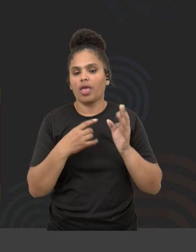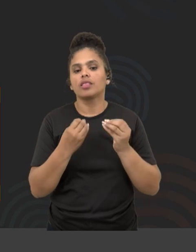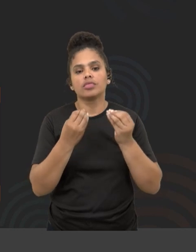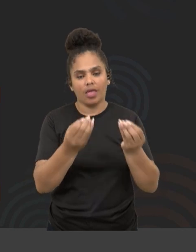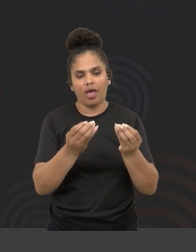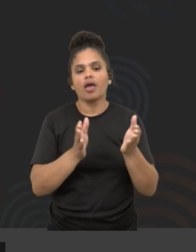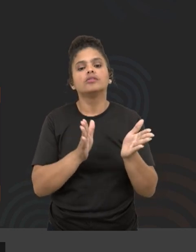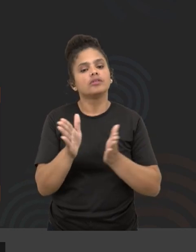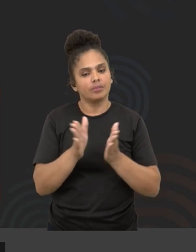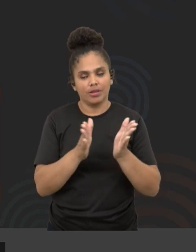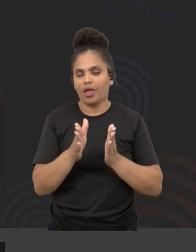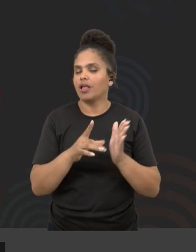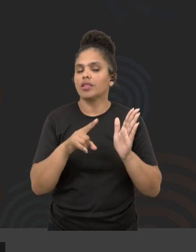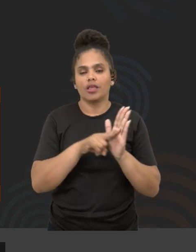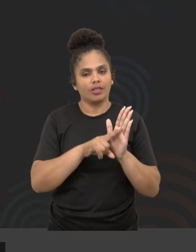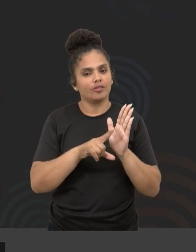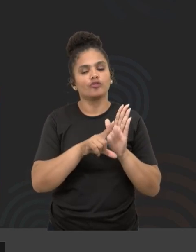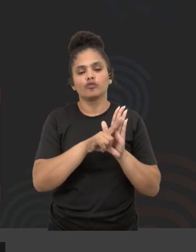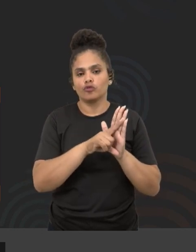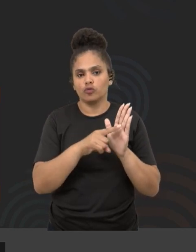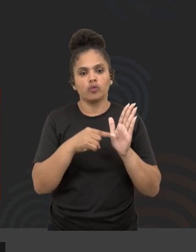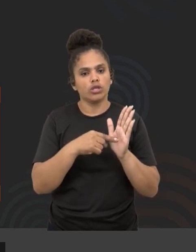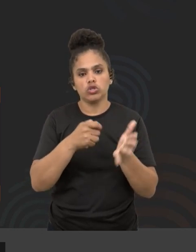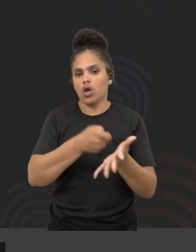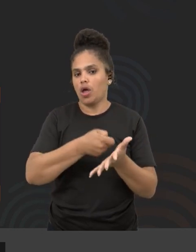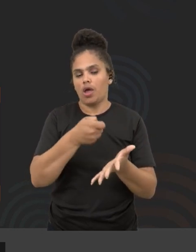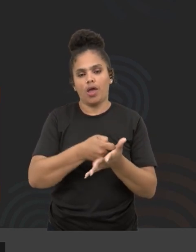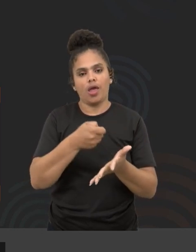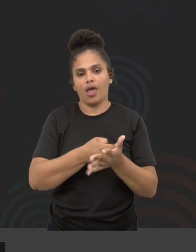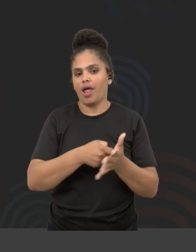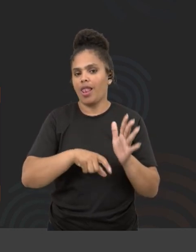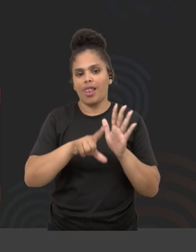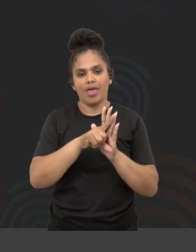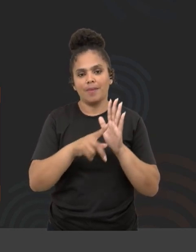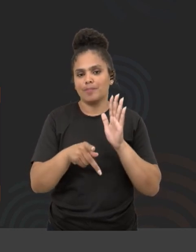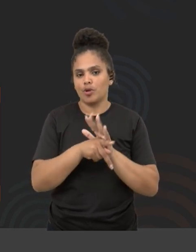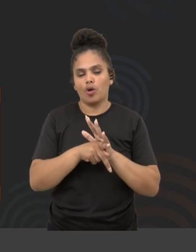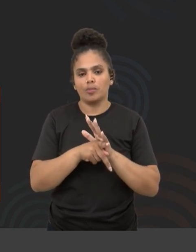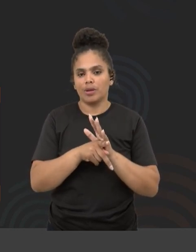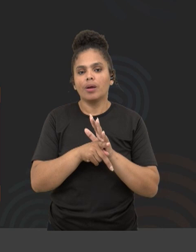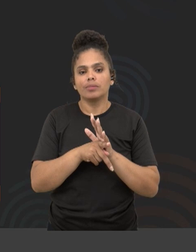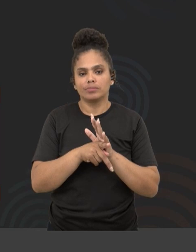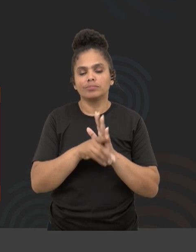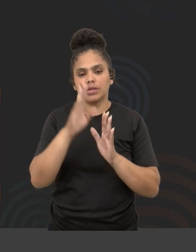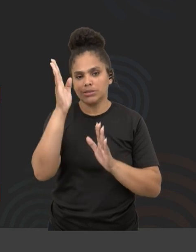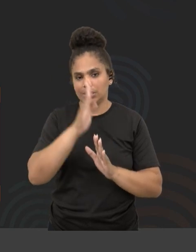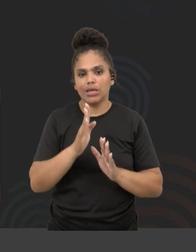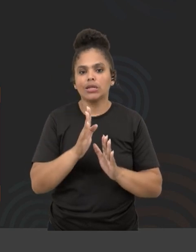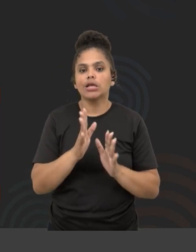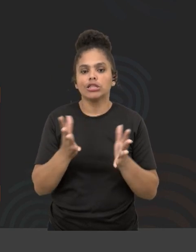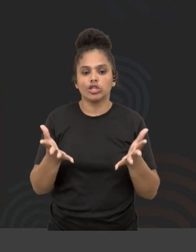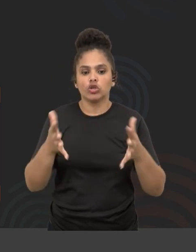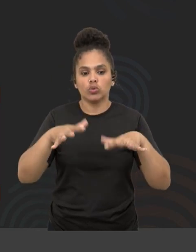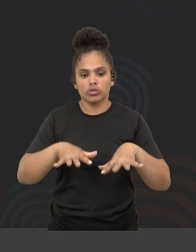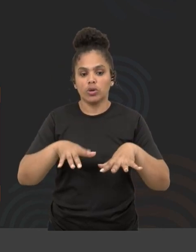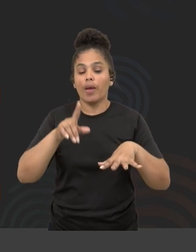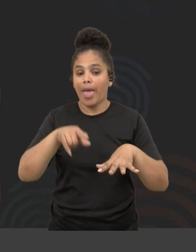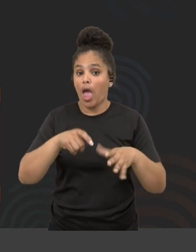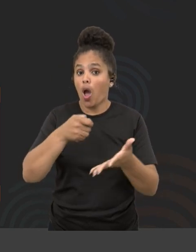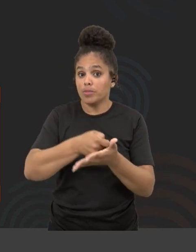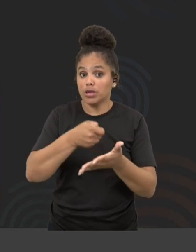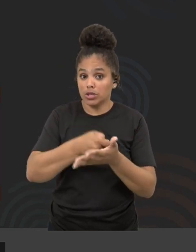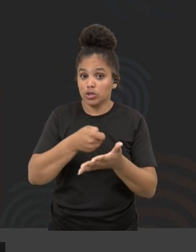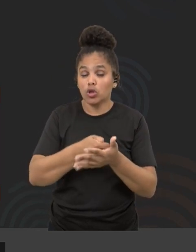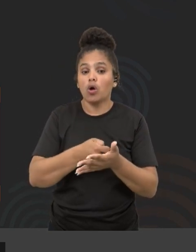acessibilidade é garantido, né, pela lei brasileira de inclusão, que diz que é obrigatório a acessibilidade